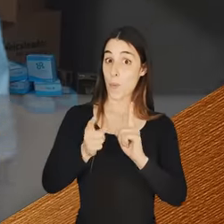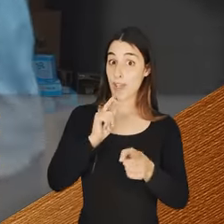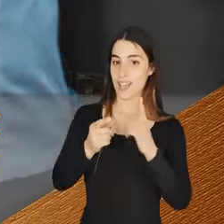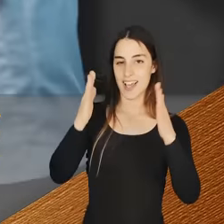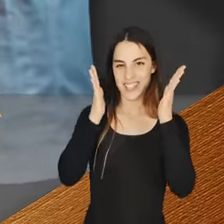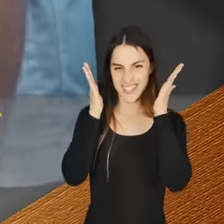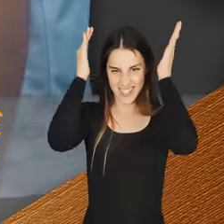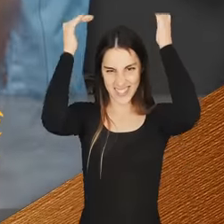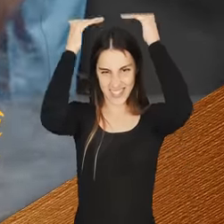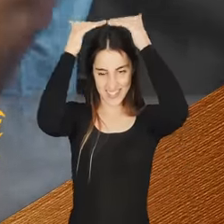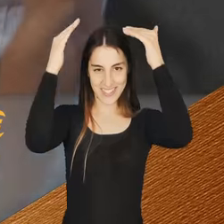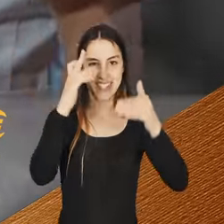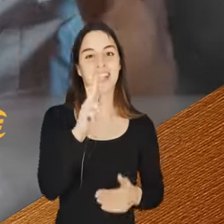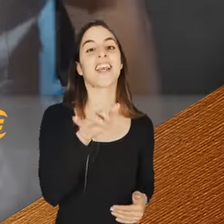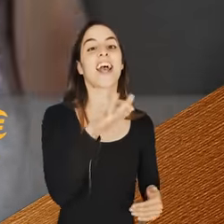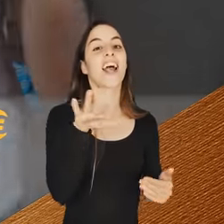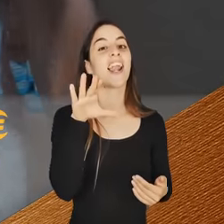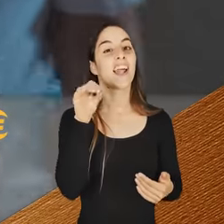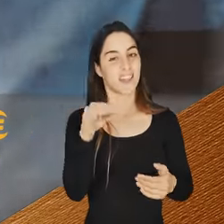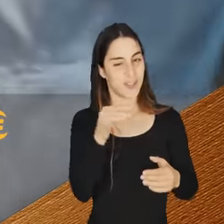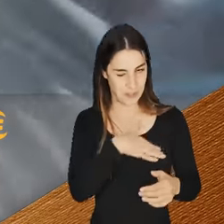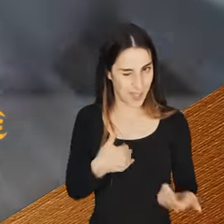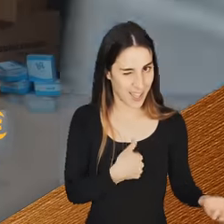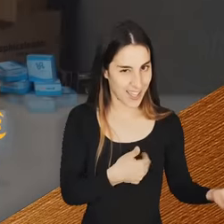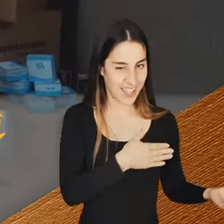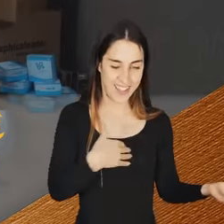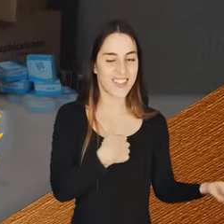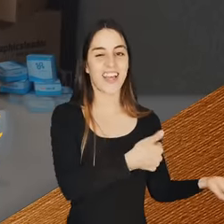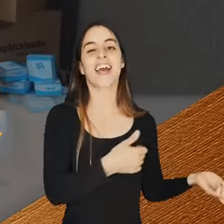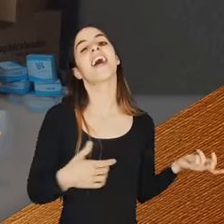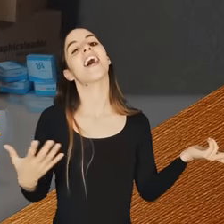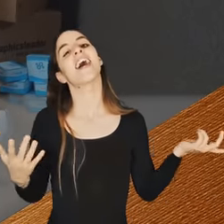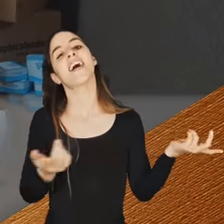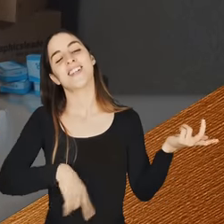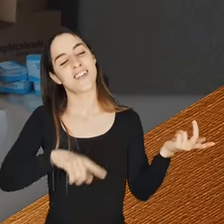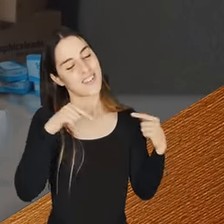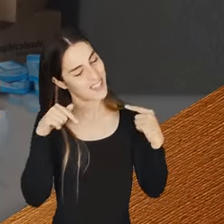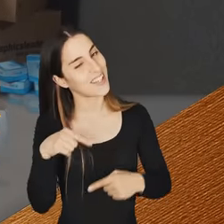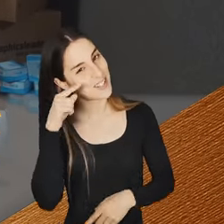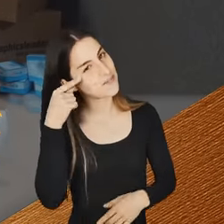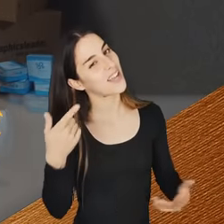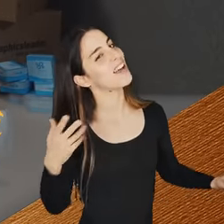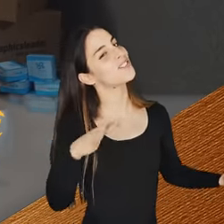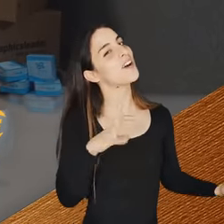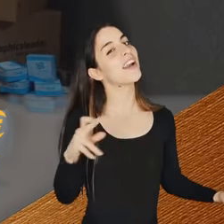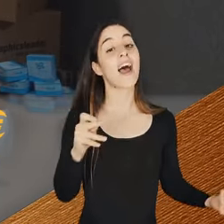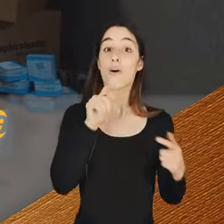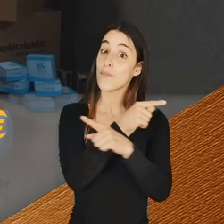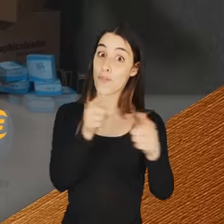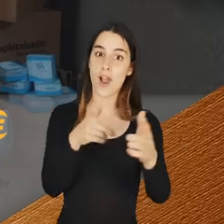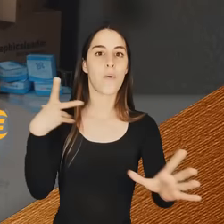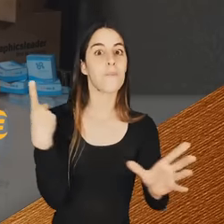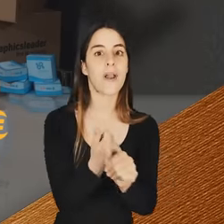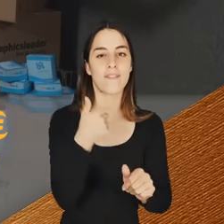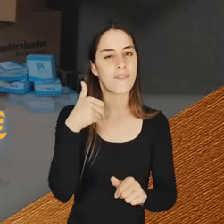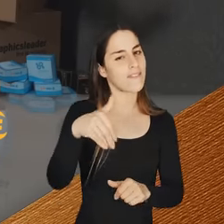Ricardo. Tudo bem, chefe? Tudo bem? Sabe como é? Nós na Babig somos especiais, Joana. Você vai comprar uma